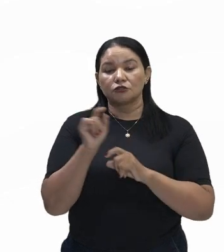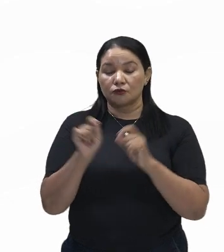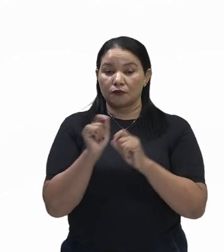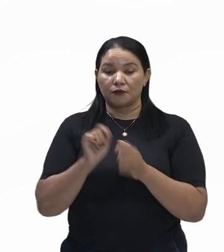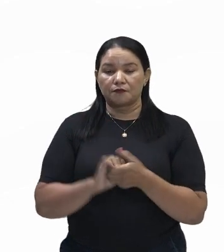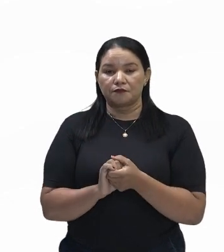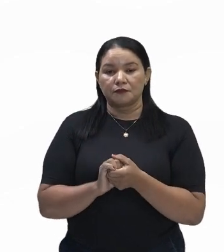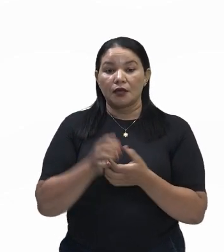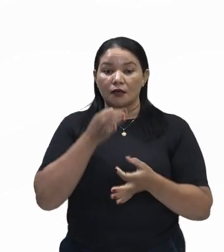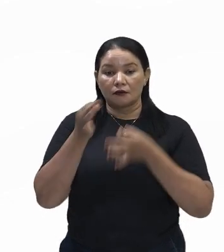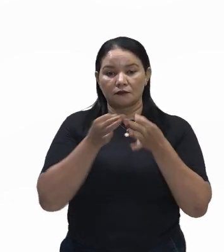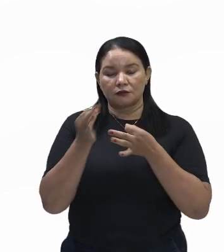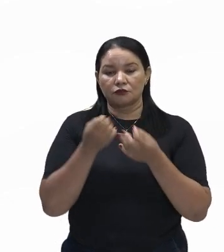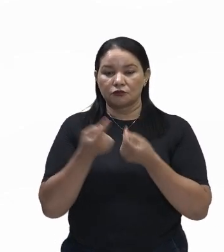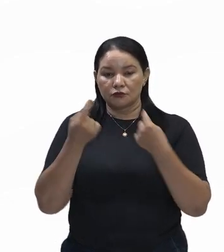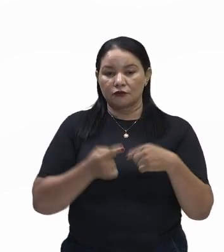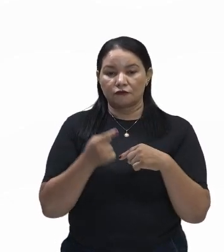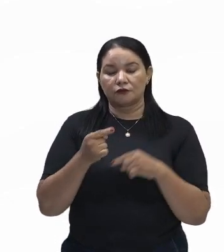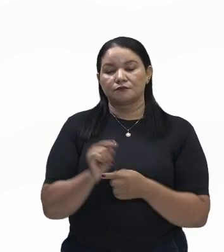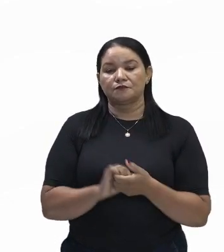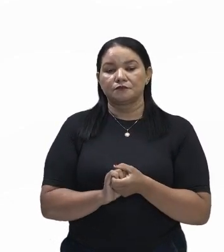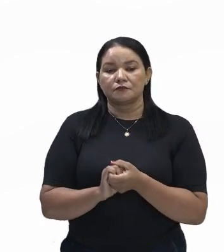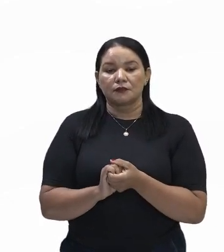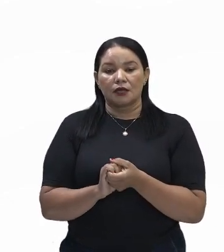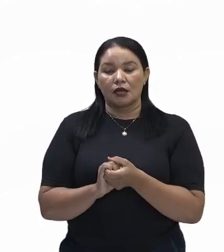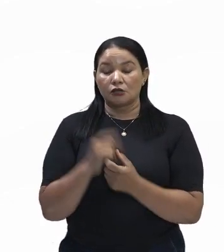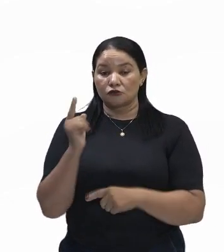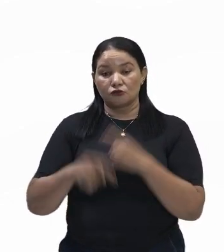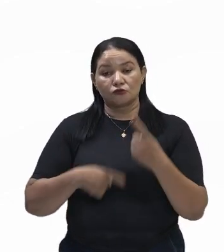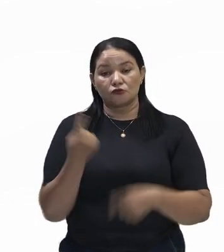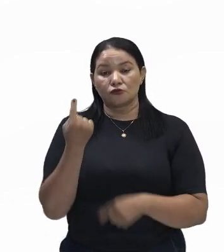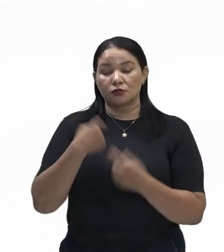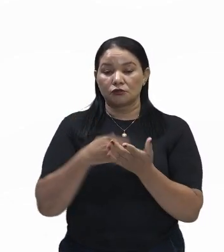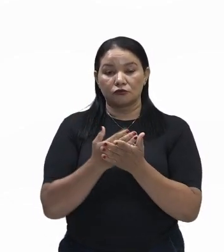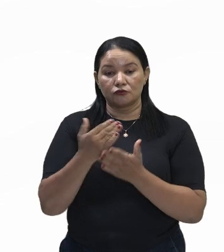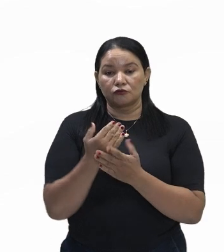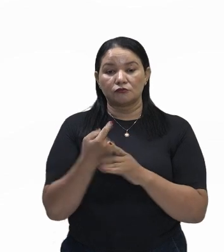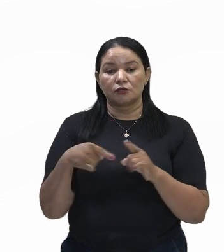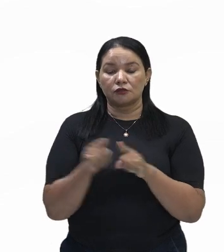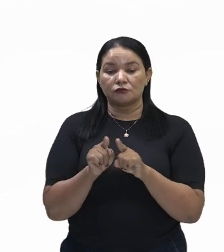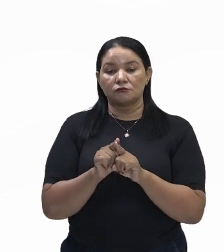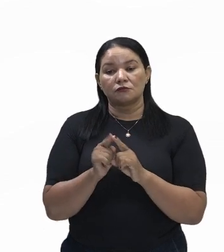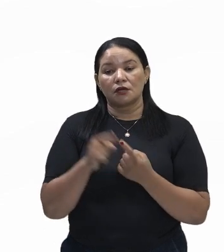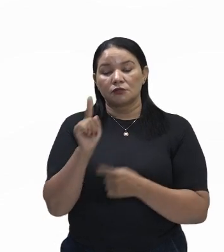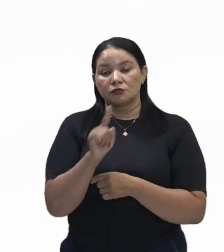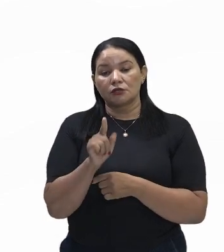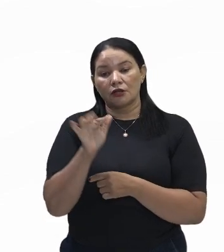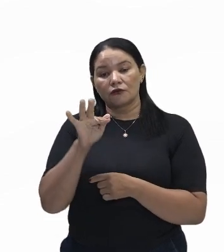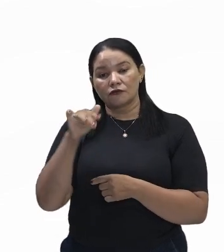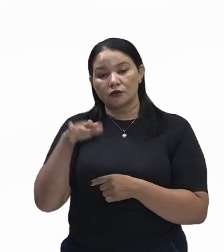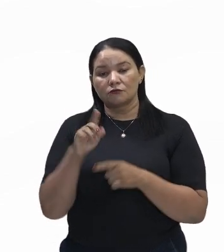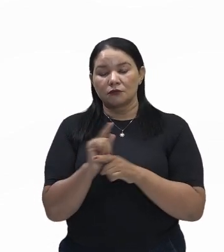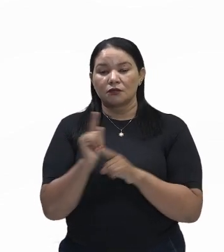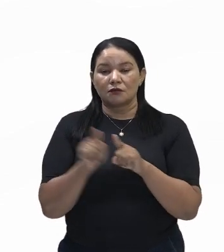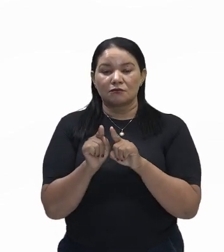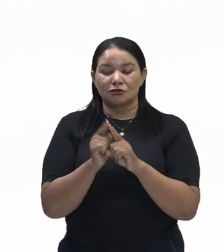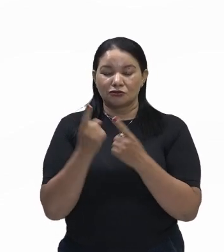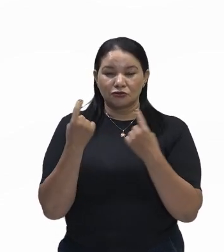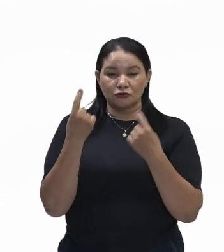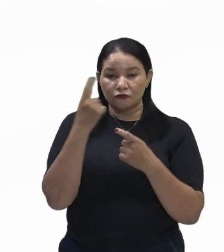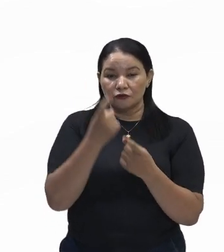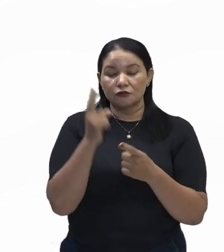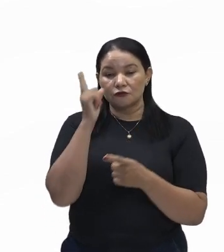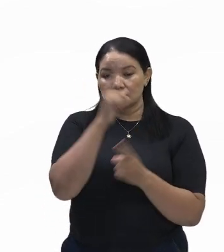Críticas e desafios. Apesar do sucesso inicial, a Zona Franca tem enfrentado dificuldades nos últimos anos,